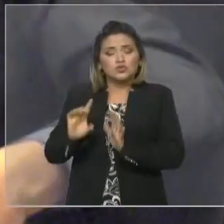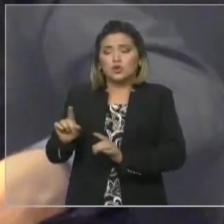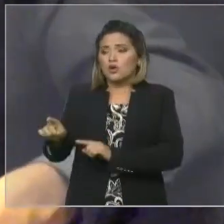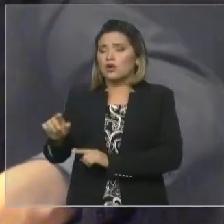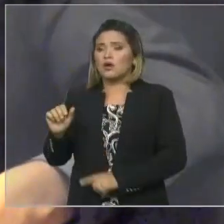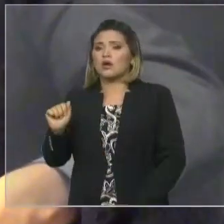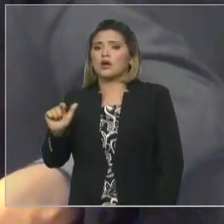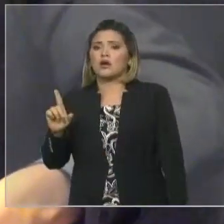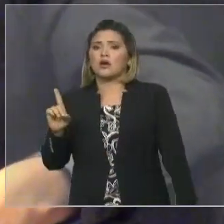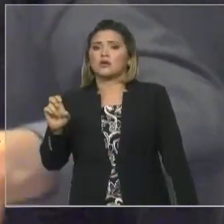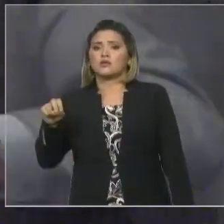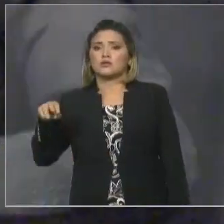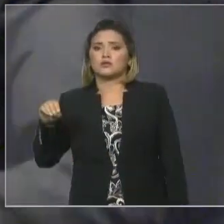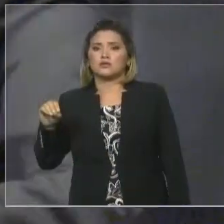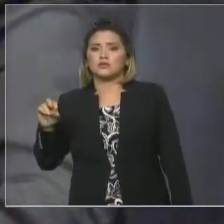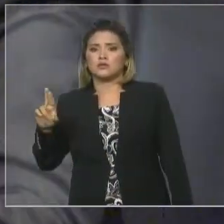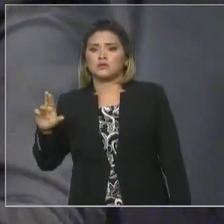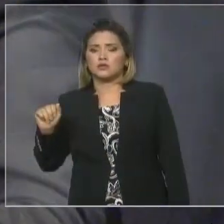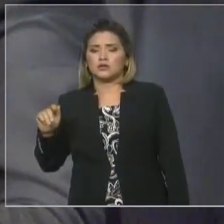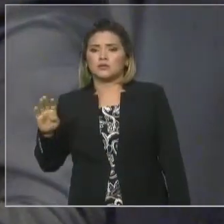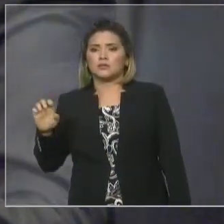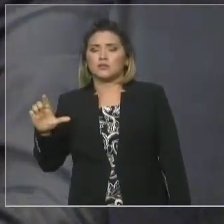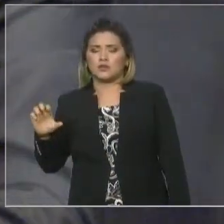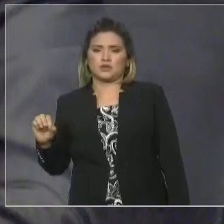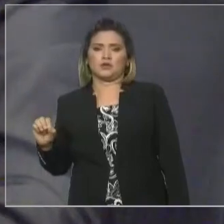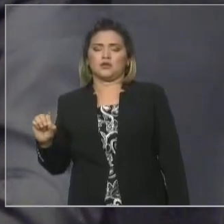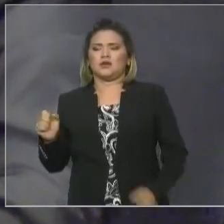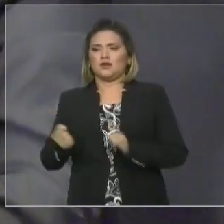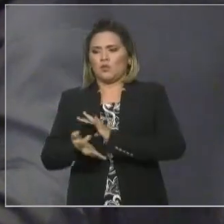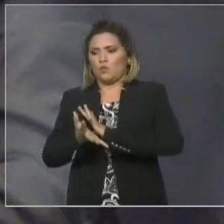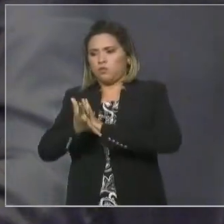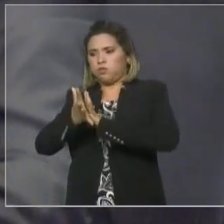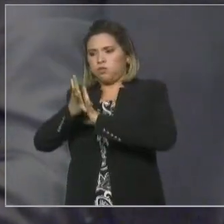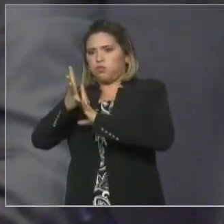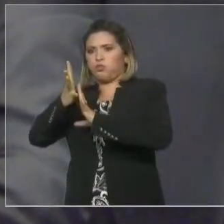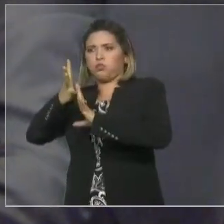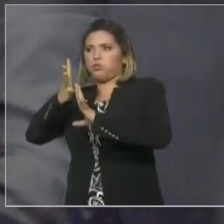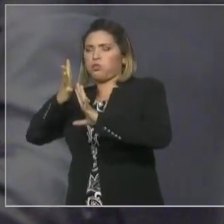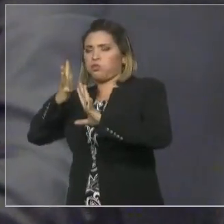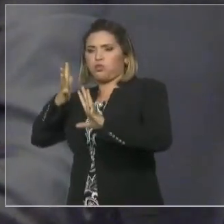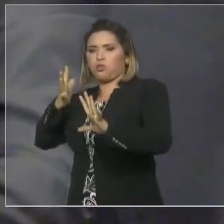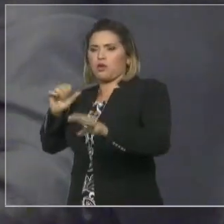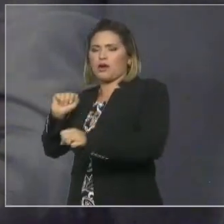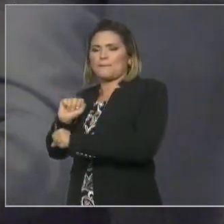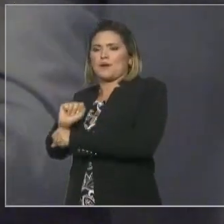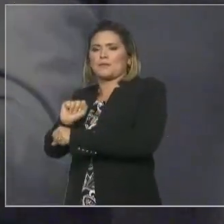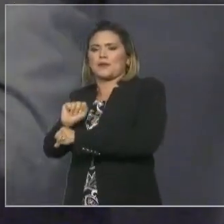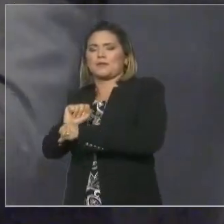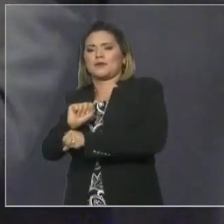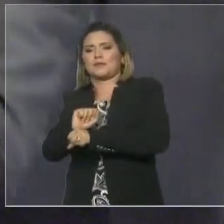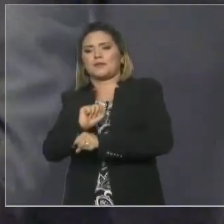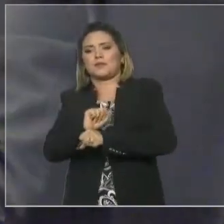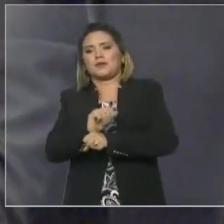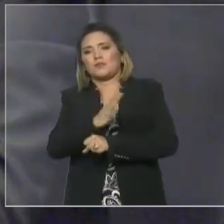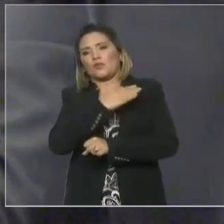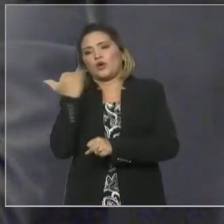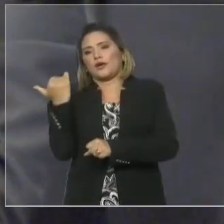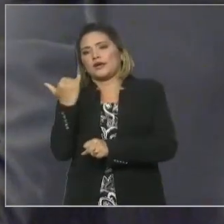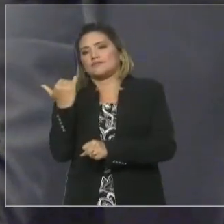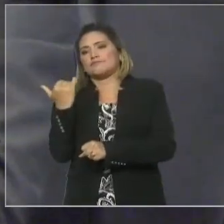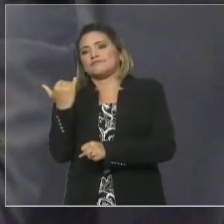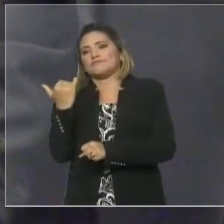mais condição de tratamento, já morria ou morria na fila, ou entrava com alguma ação civil pública para conseguir o bloqueio de